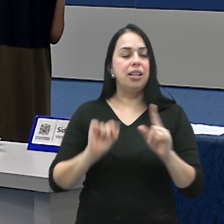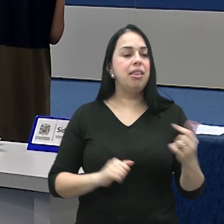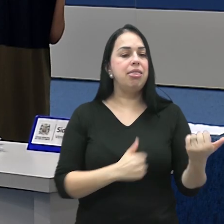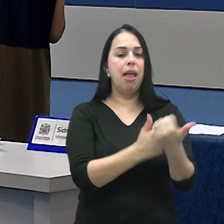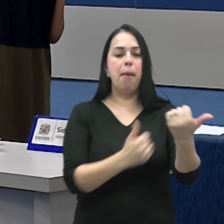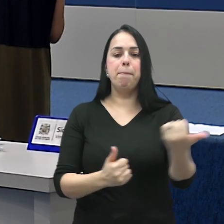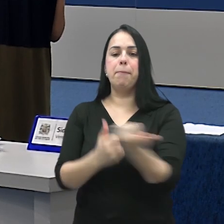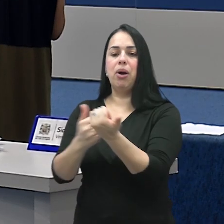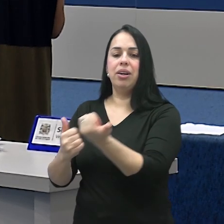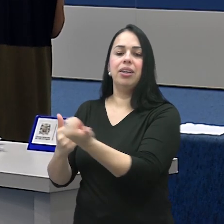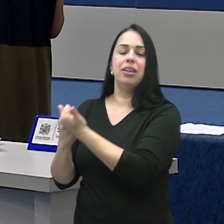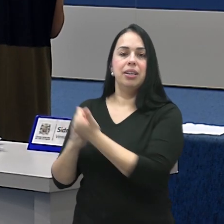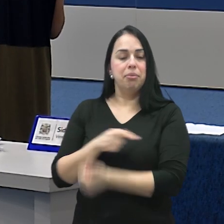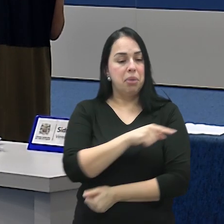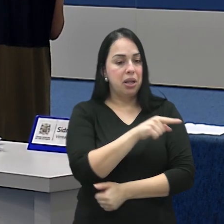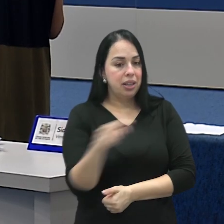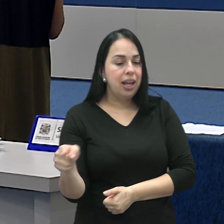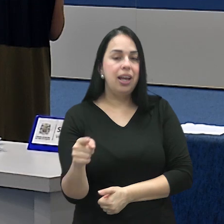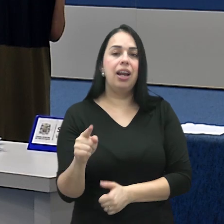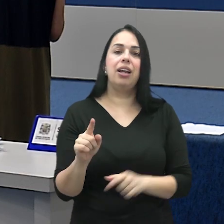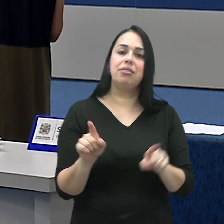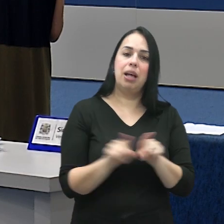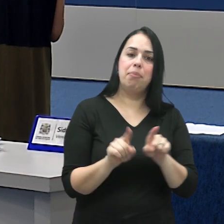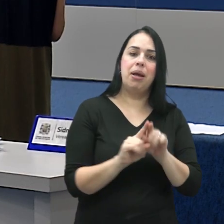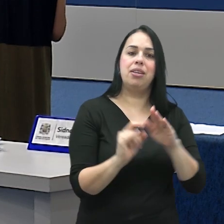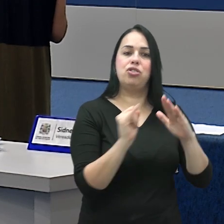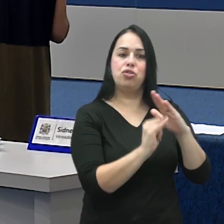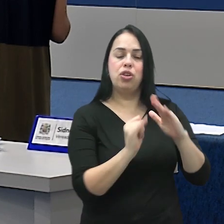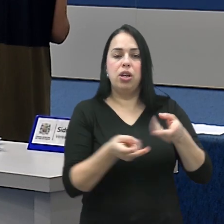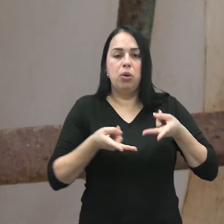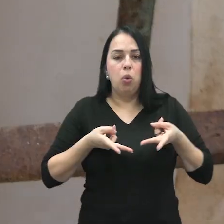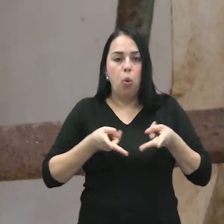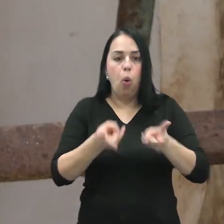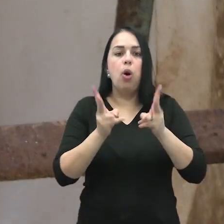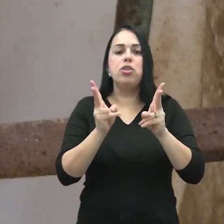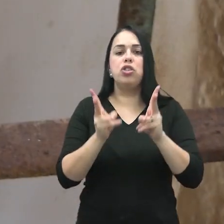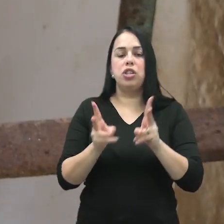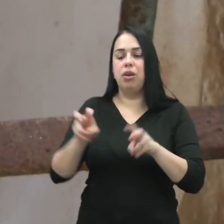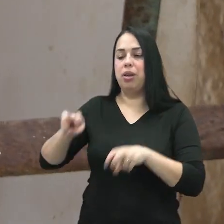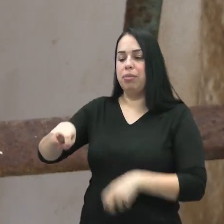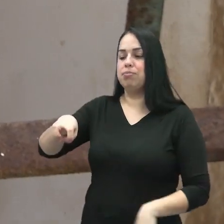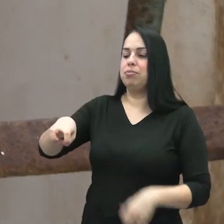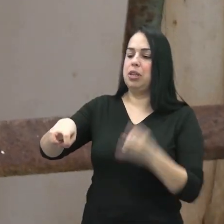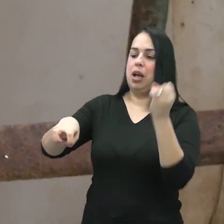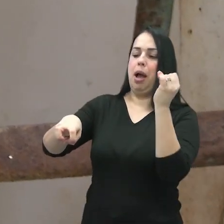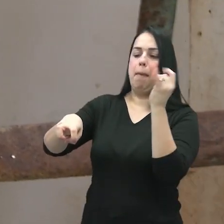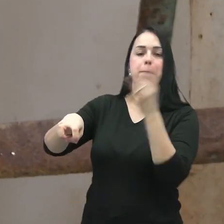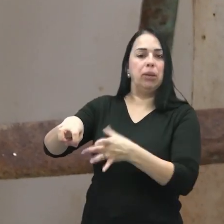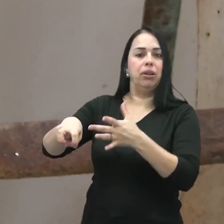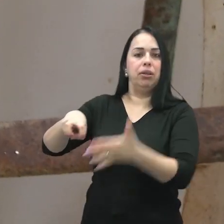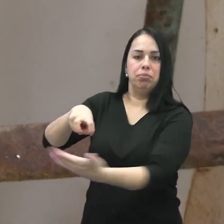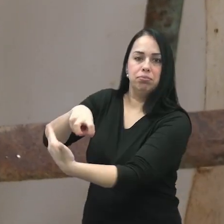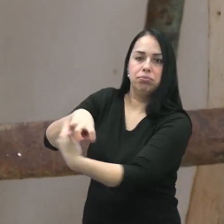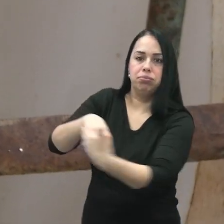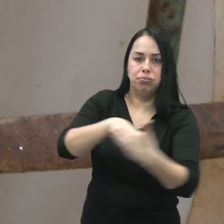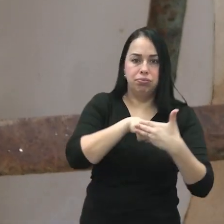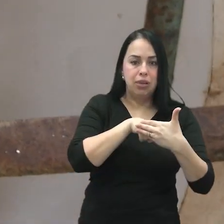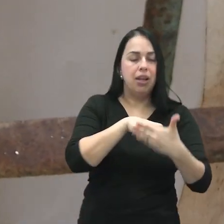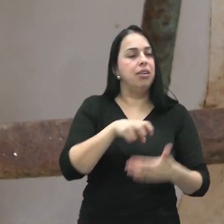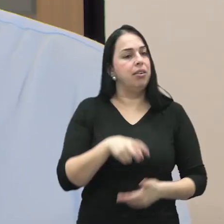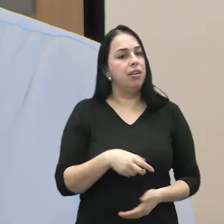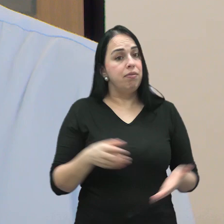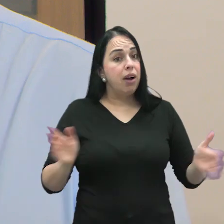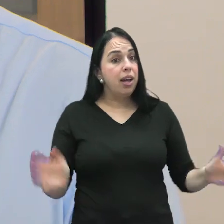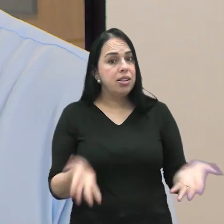proposta é dar suporte necessário para que essas pessoas e entidades continuem a acolher pets abandonados no